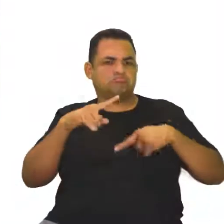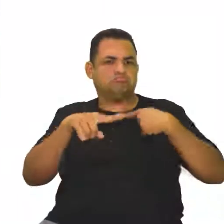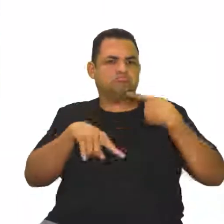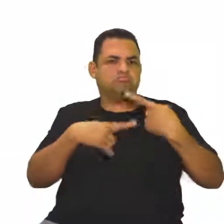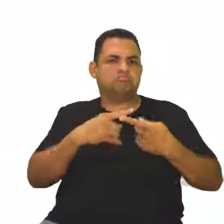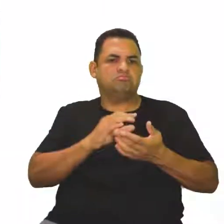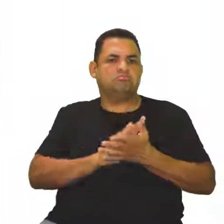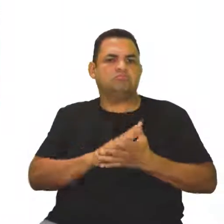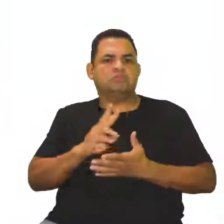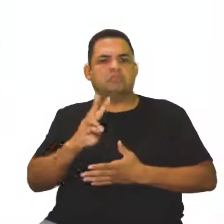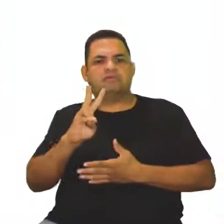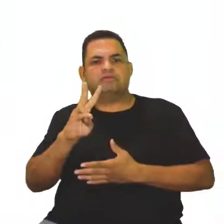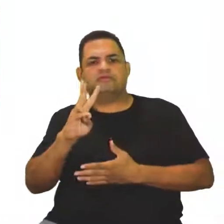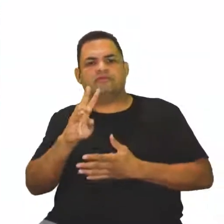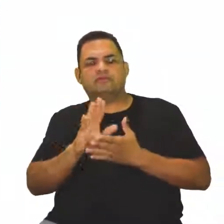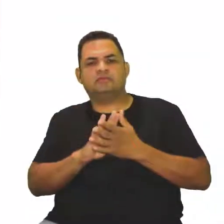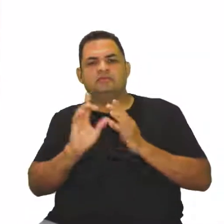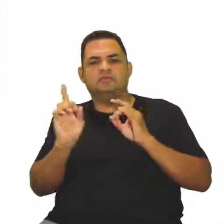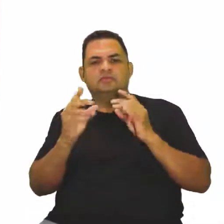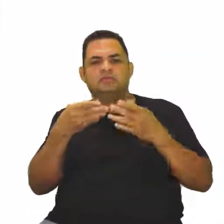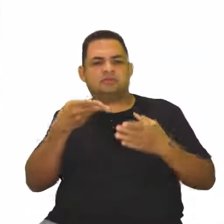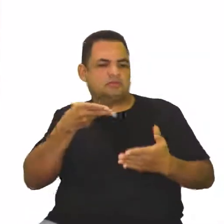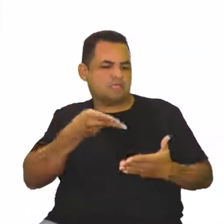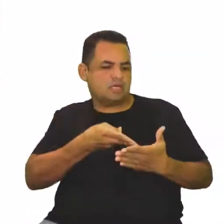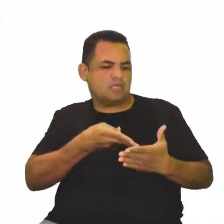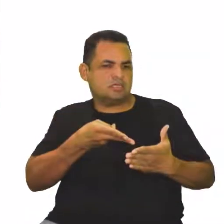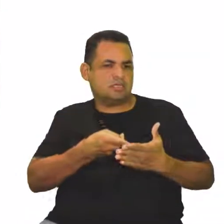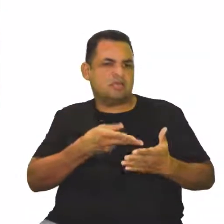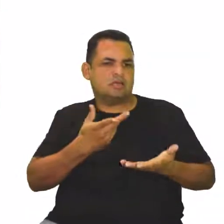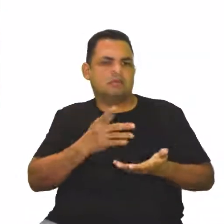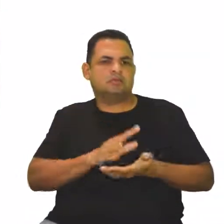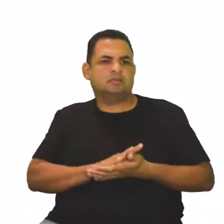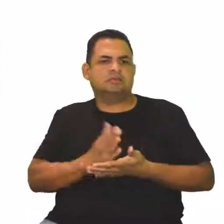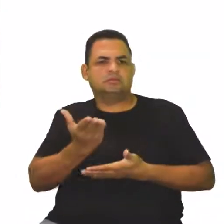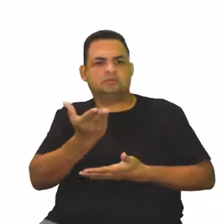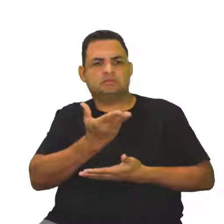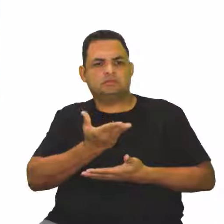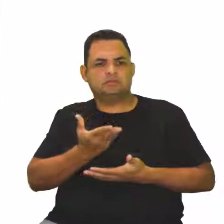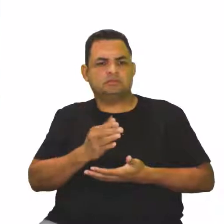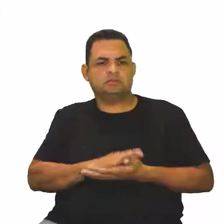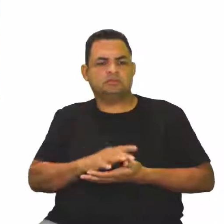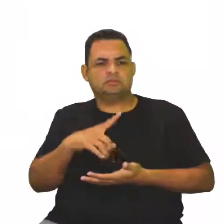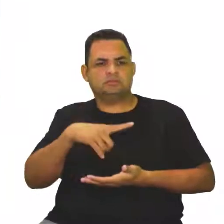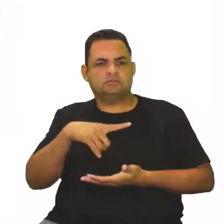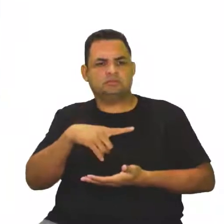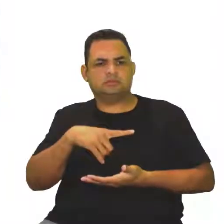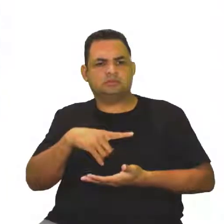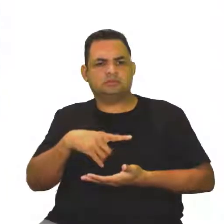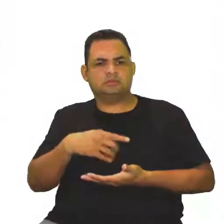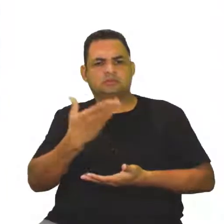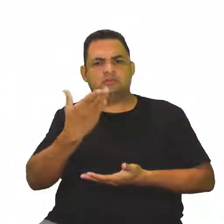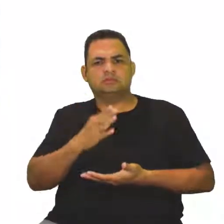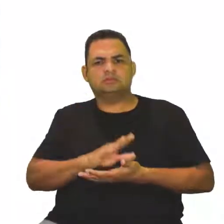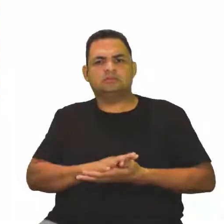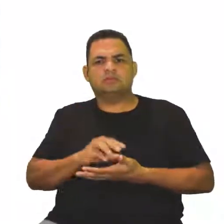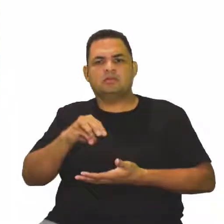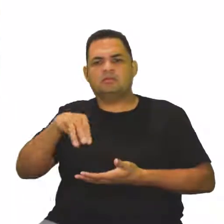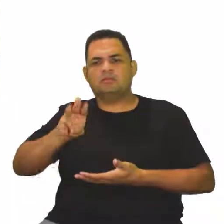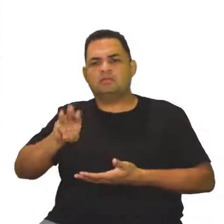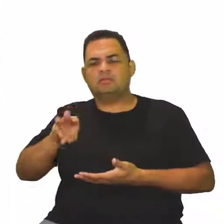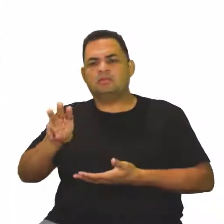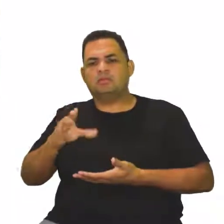A tensão que alimenta cada equipamento, isso aqui é tirado pelo básico, né, que tem hoje em dia, e aqui a potência de